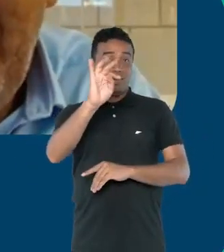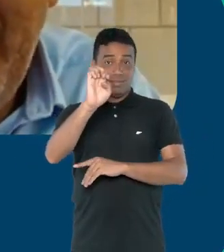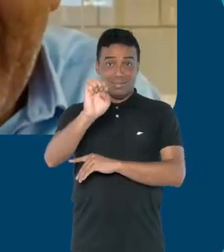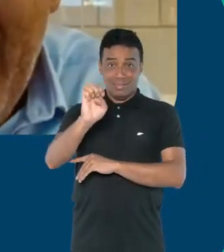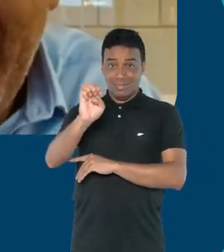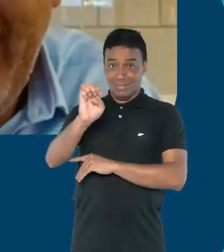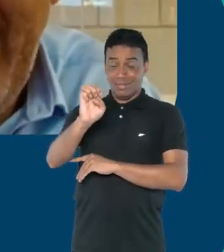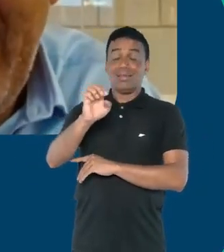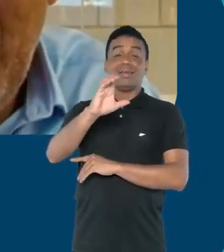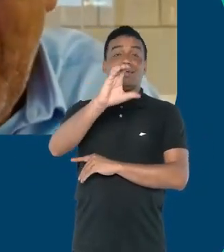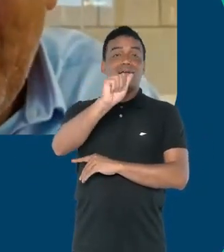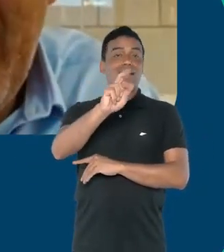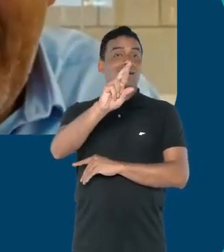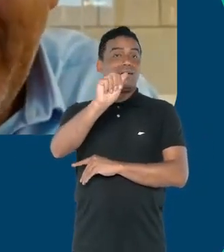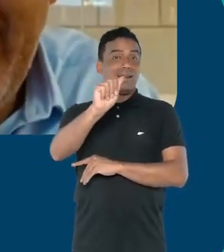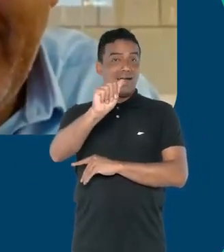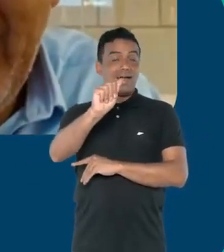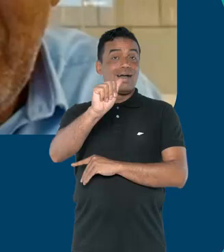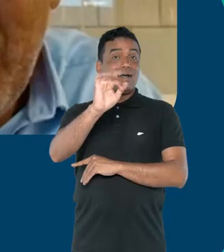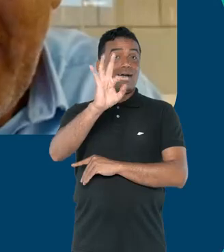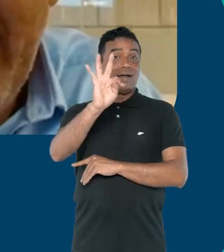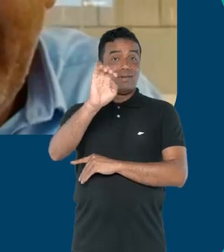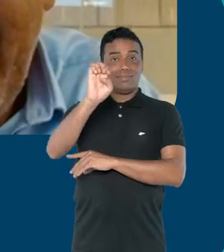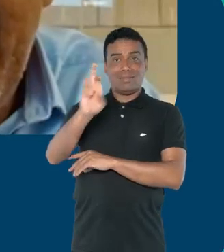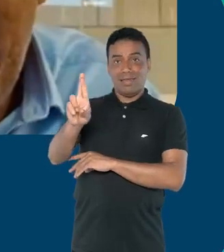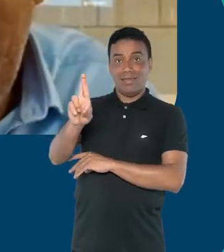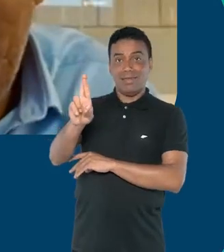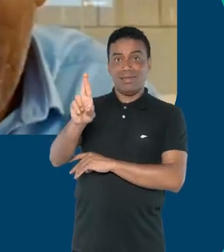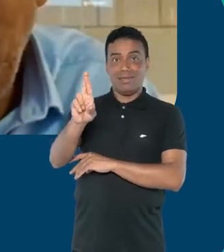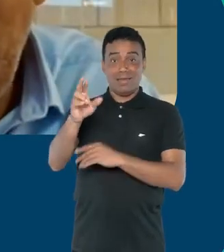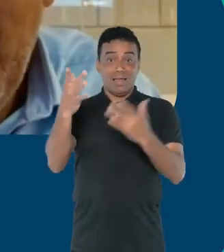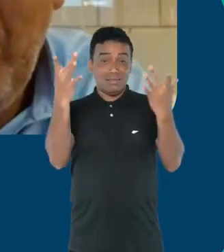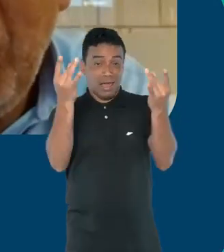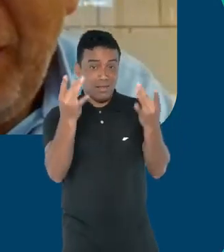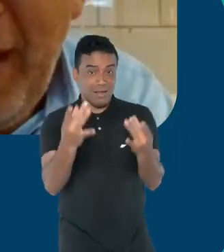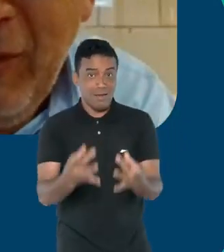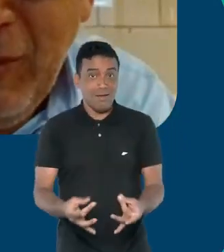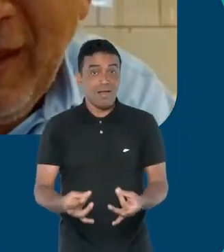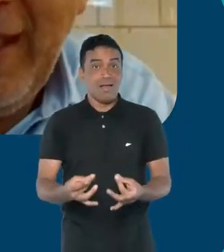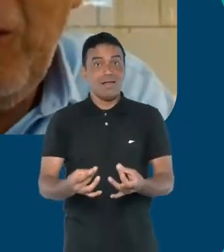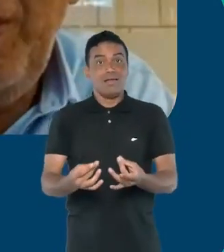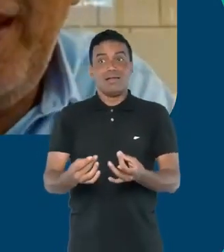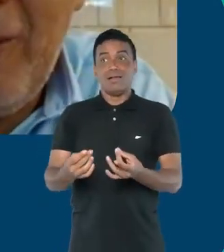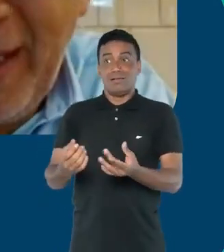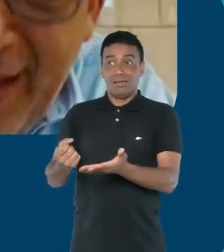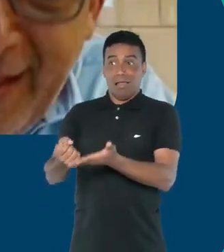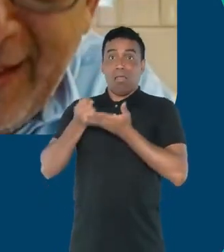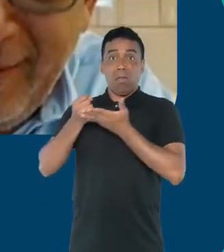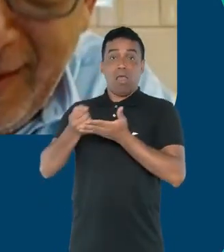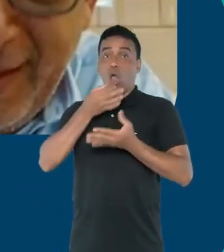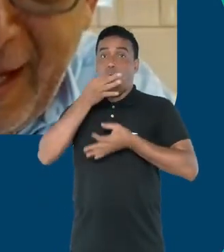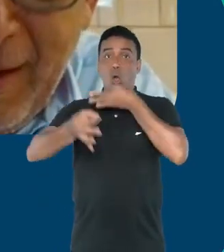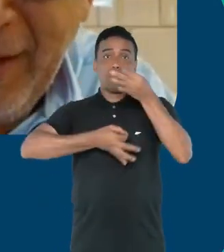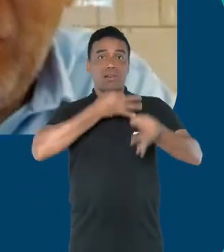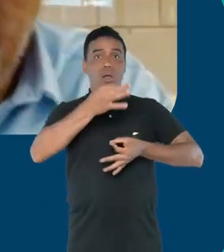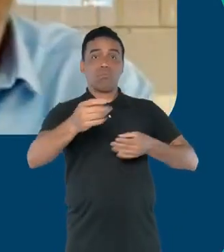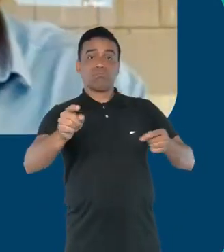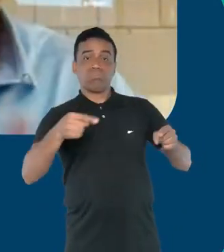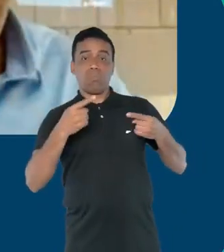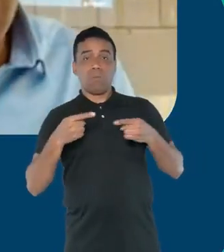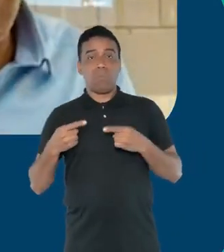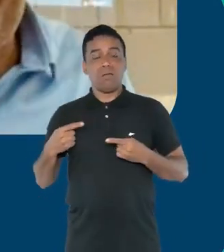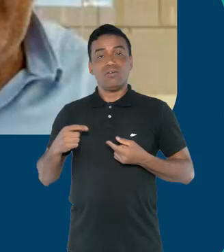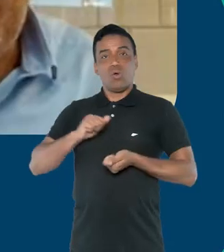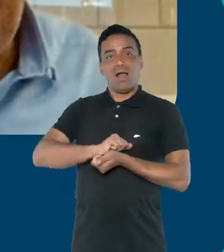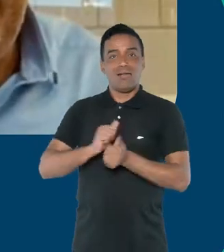tentar lapidar, né, o meu caráter é lapidado por meio da opinião alheia, né? Então, eu